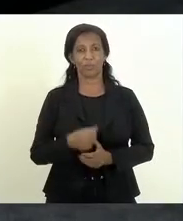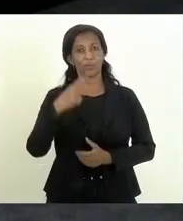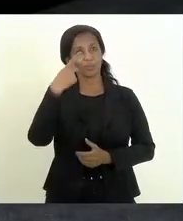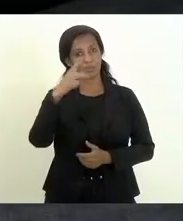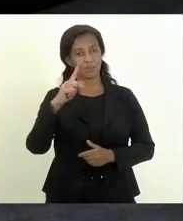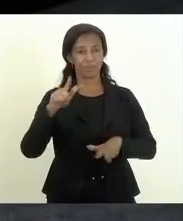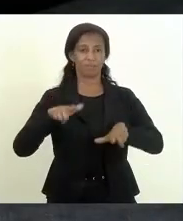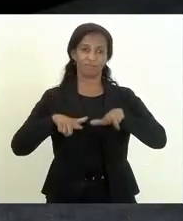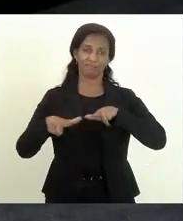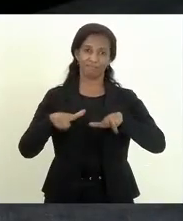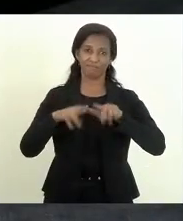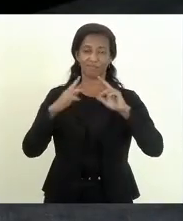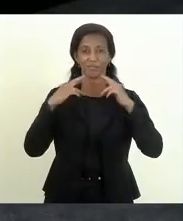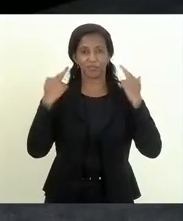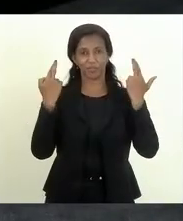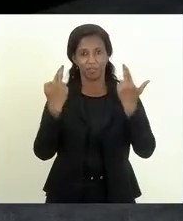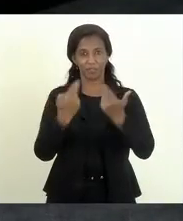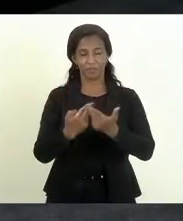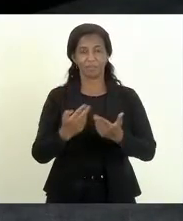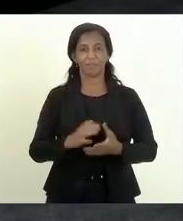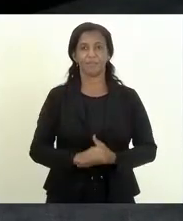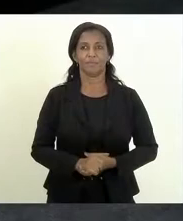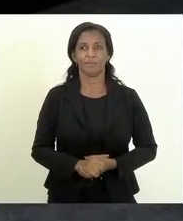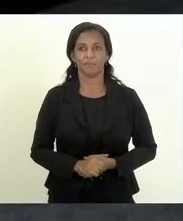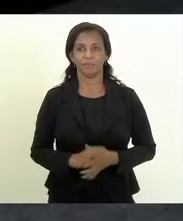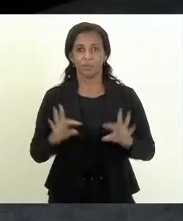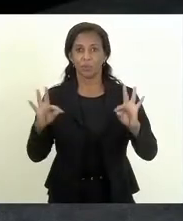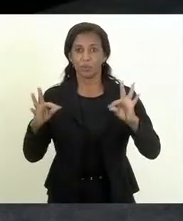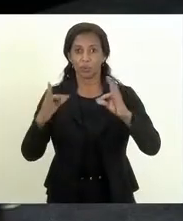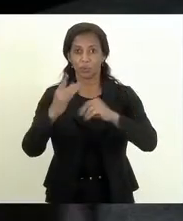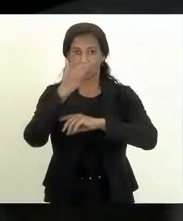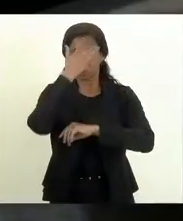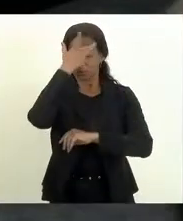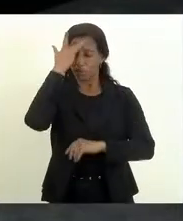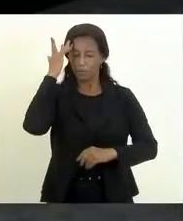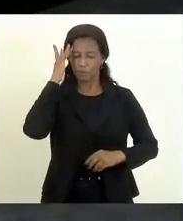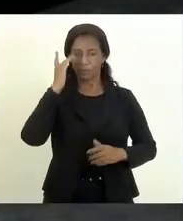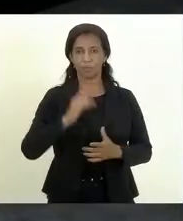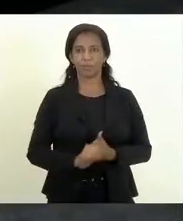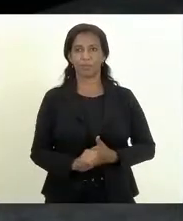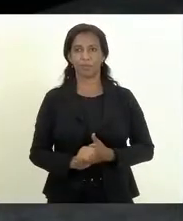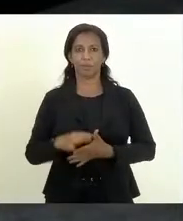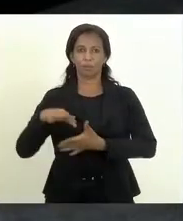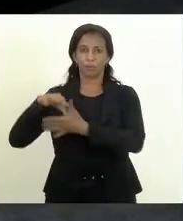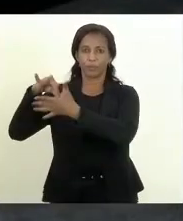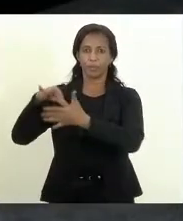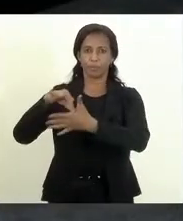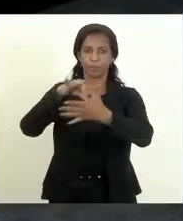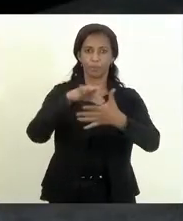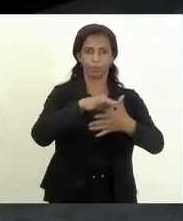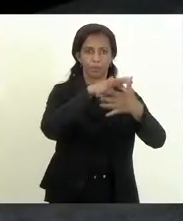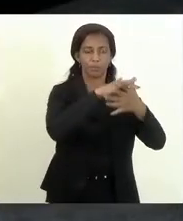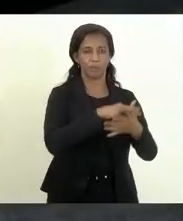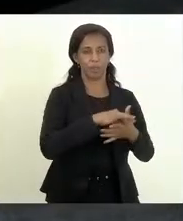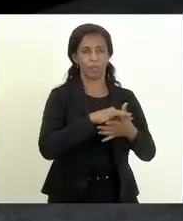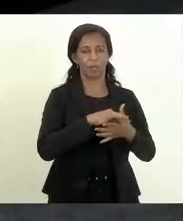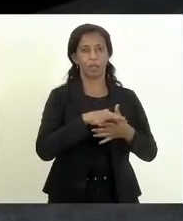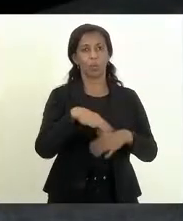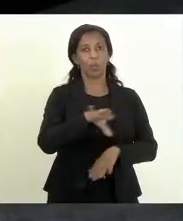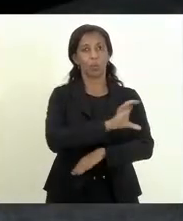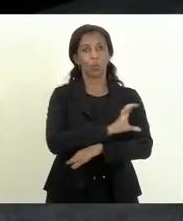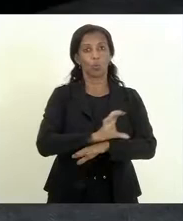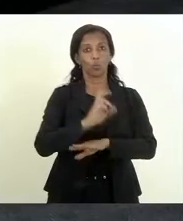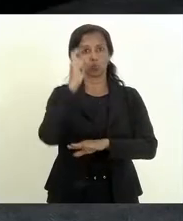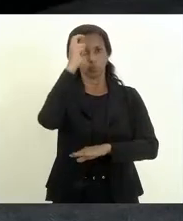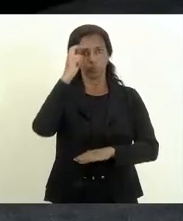iniciativa de reunir todas as pessoas, né, as representações culturais da nossa cidade,